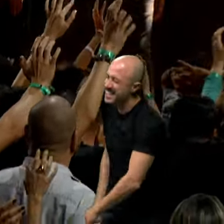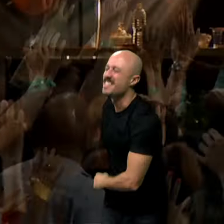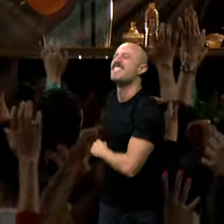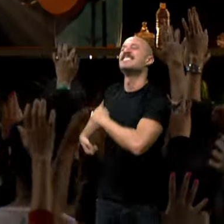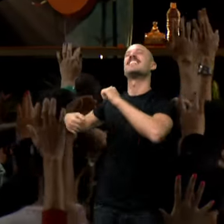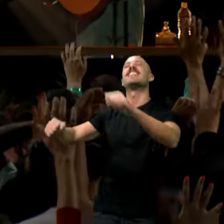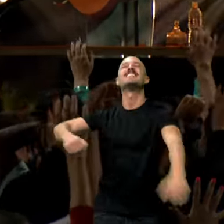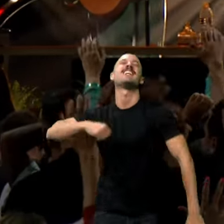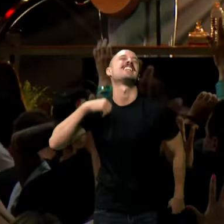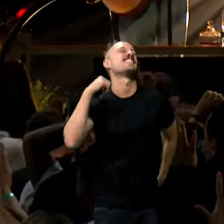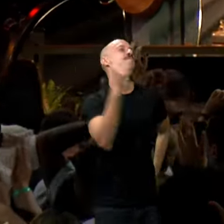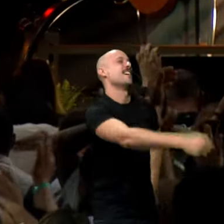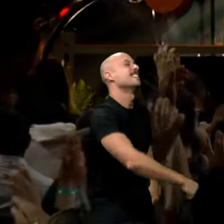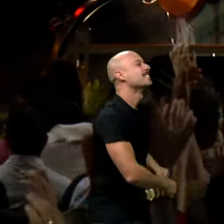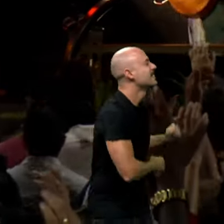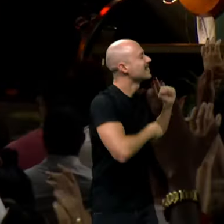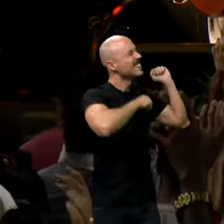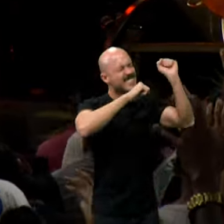não vir a laiar.